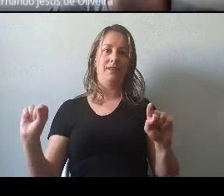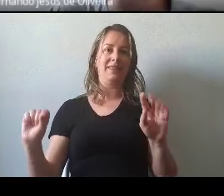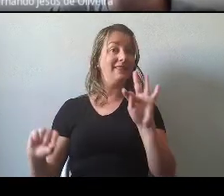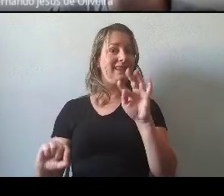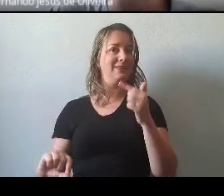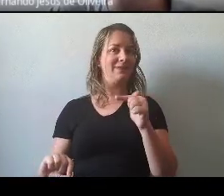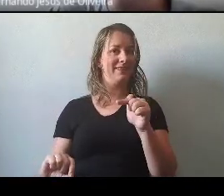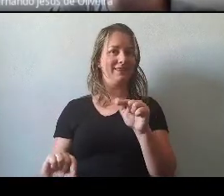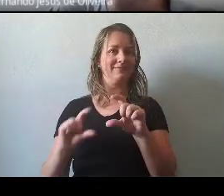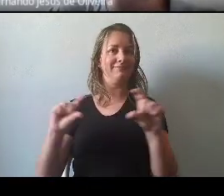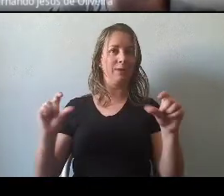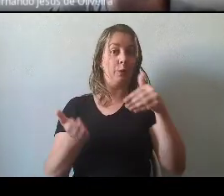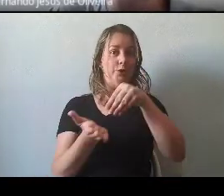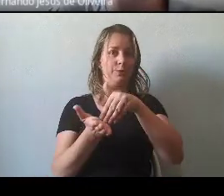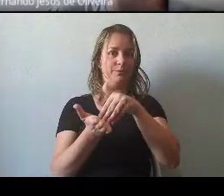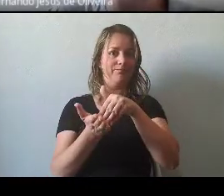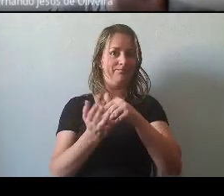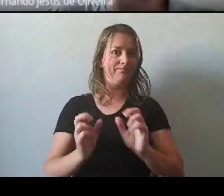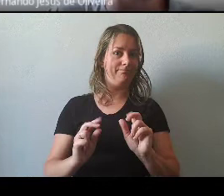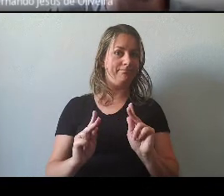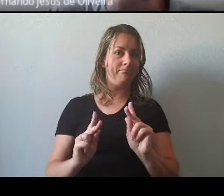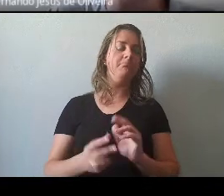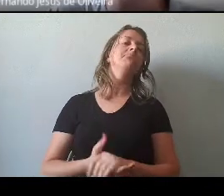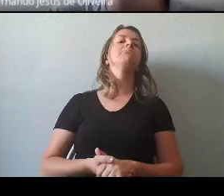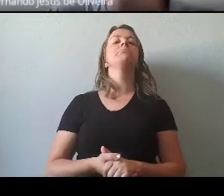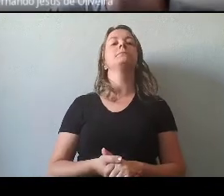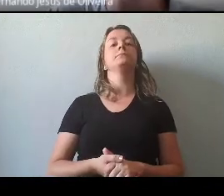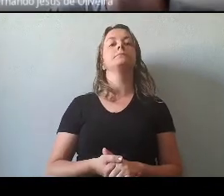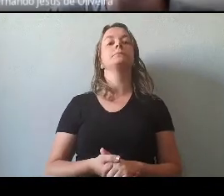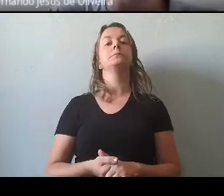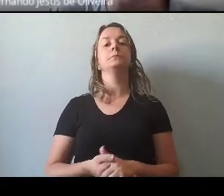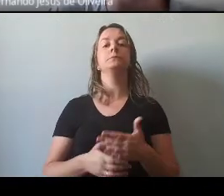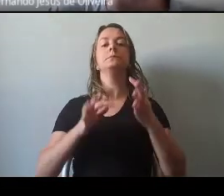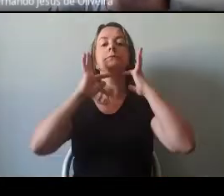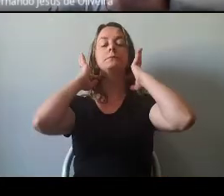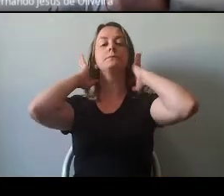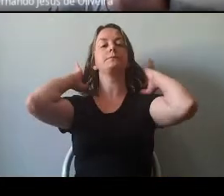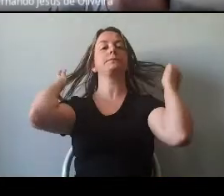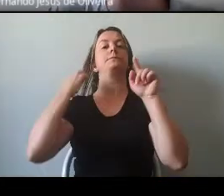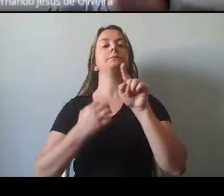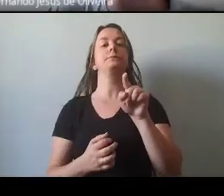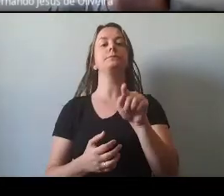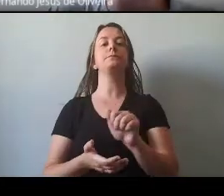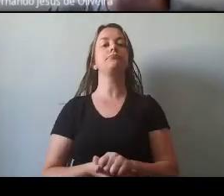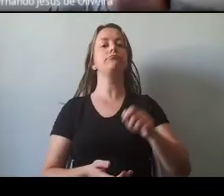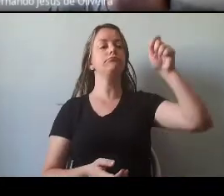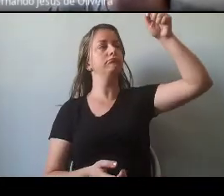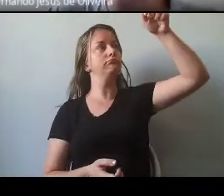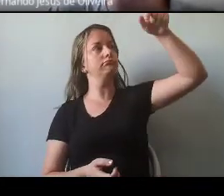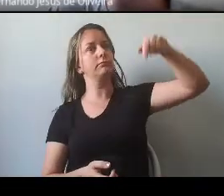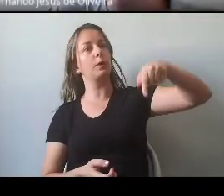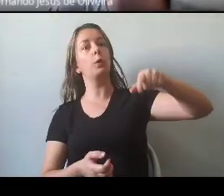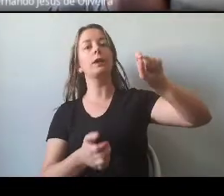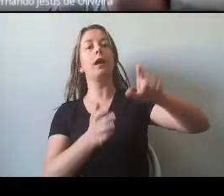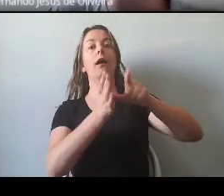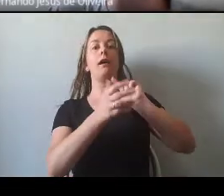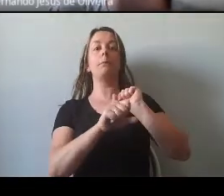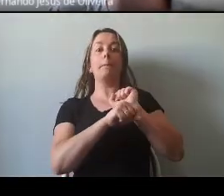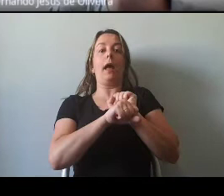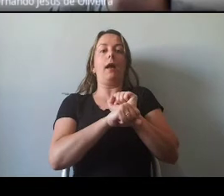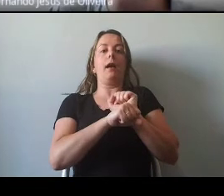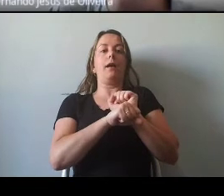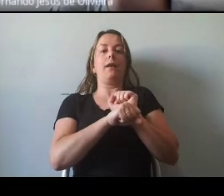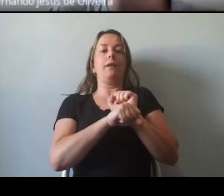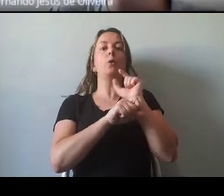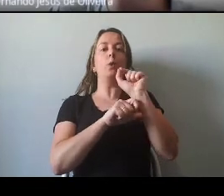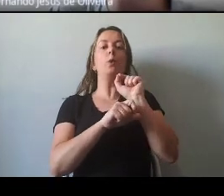a aceleração vezes a distância percorrida. Ok? Bom, aqui no caso da queda livre, normalmente o corpo